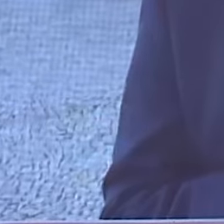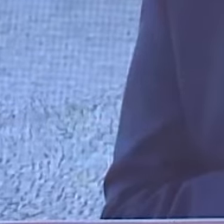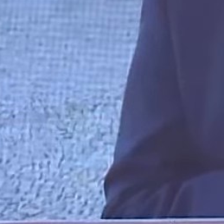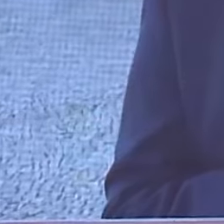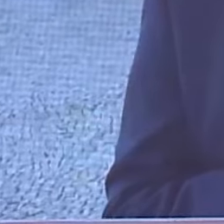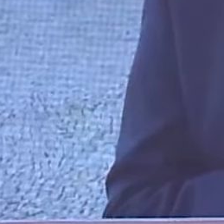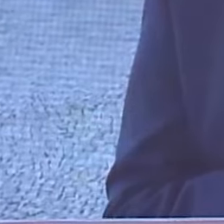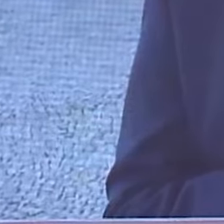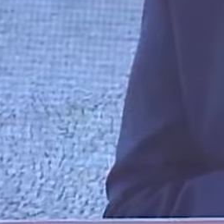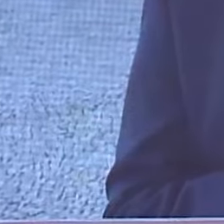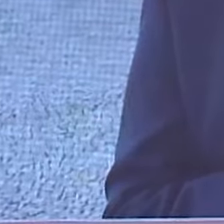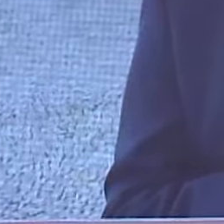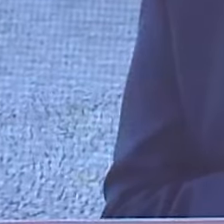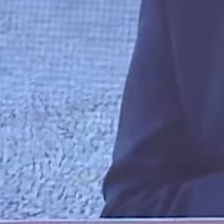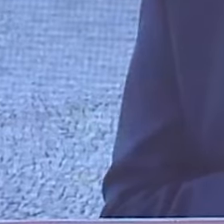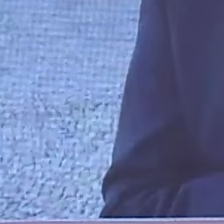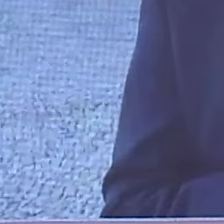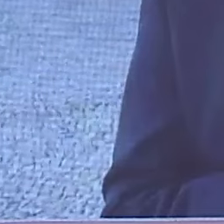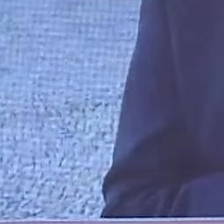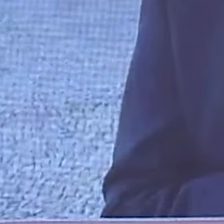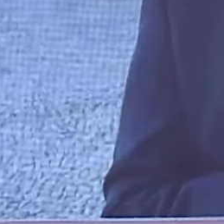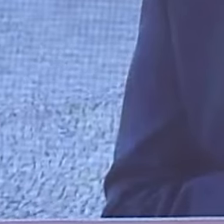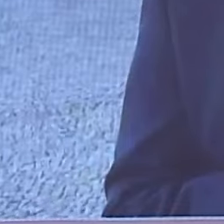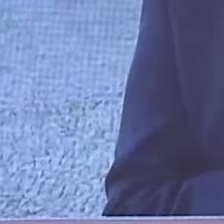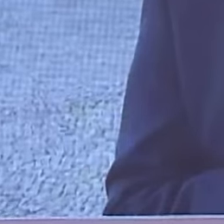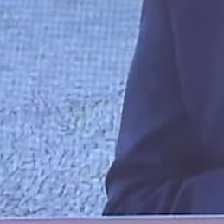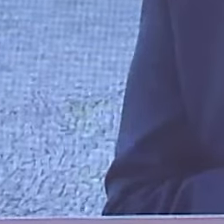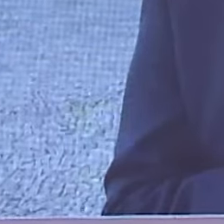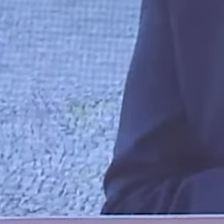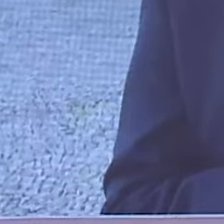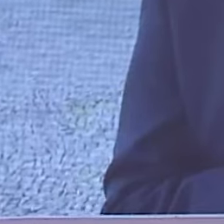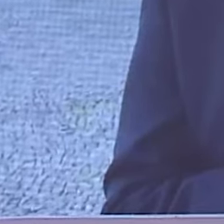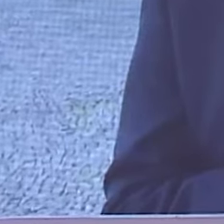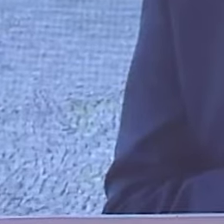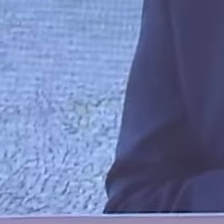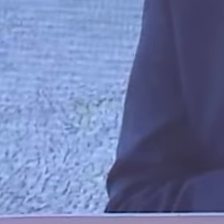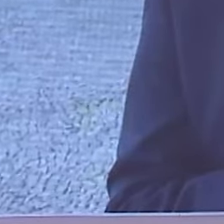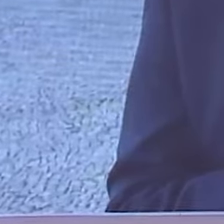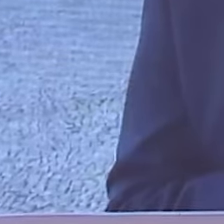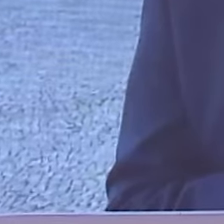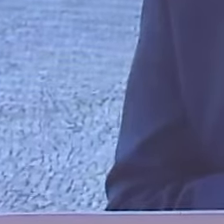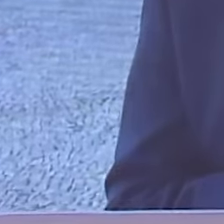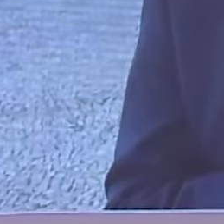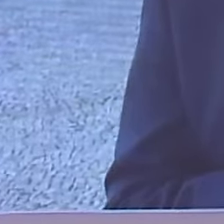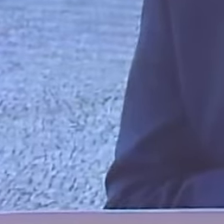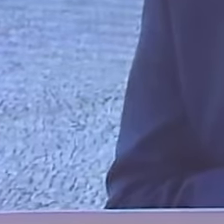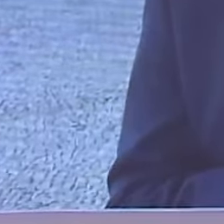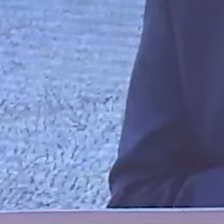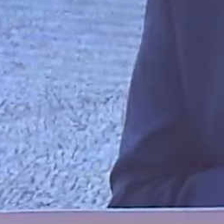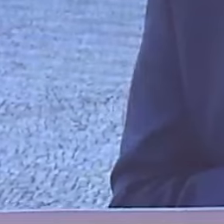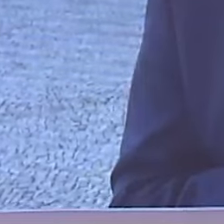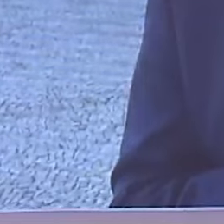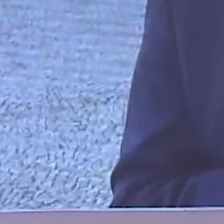ao Ministério da Fazenda, ao Palácio do Planalto. E quais são essas sugestões que o presidente do Congresso oferece